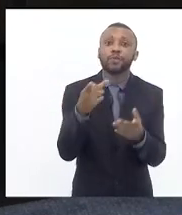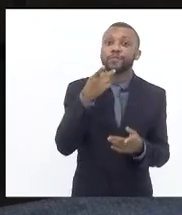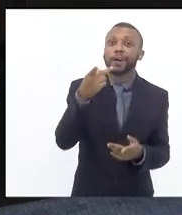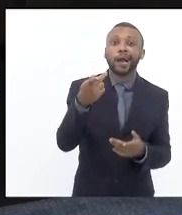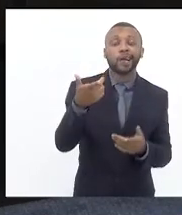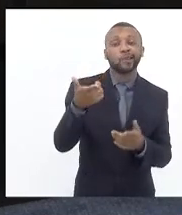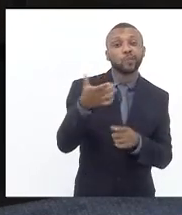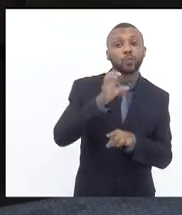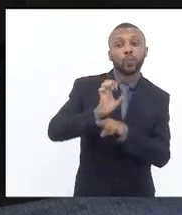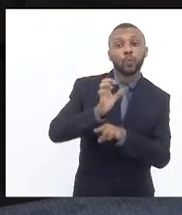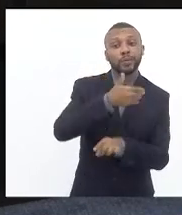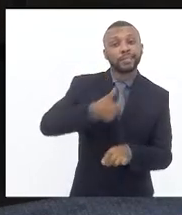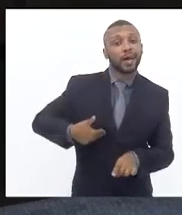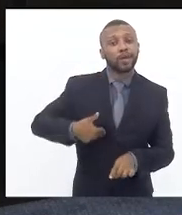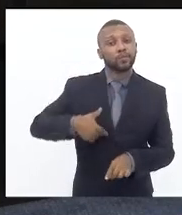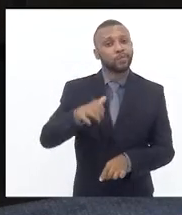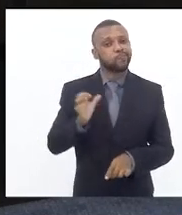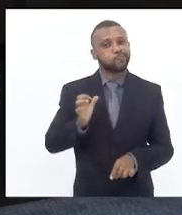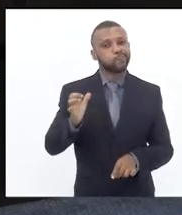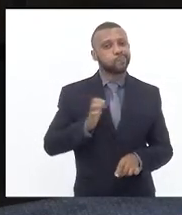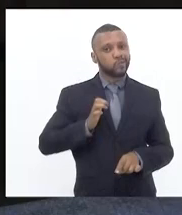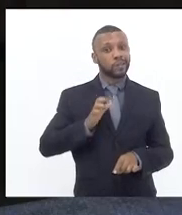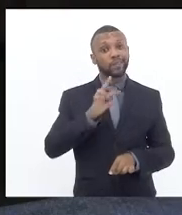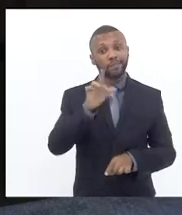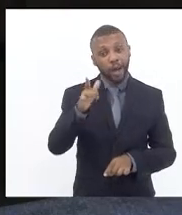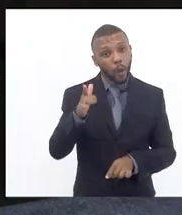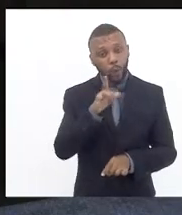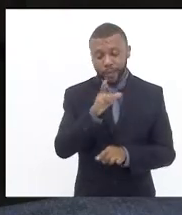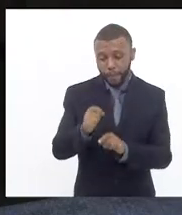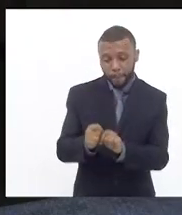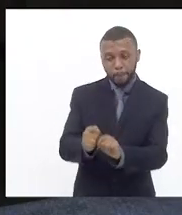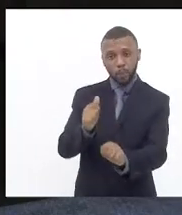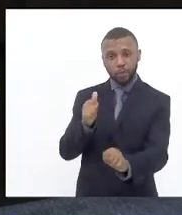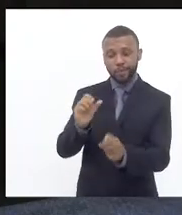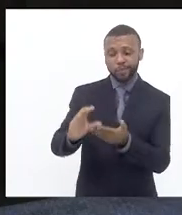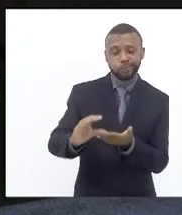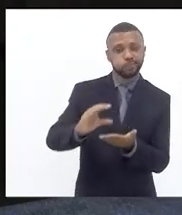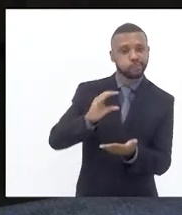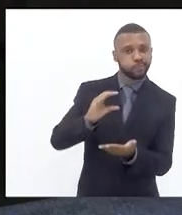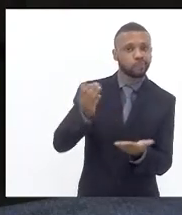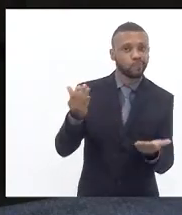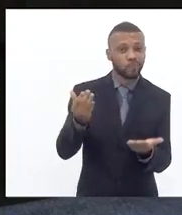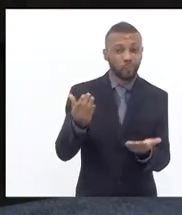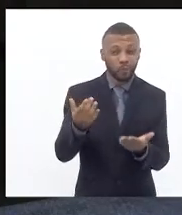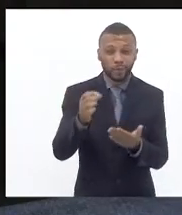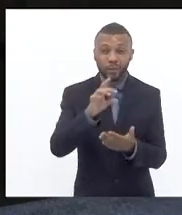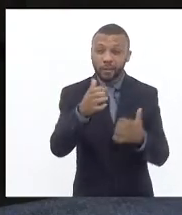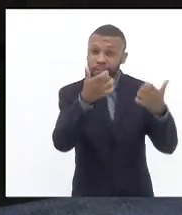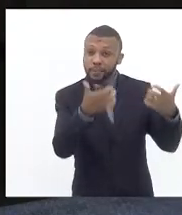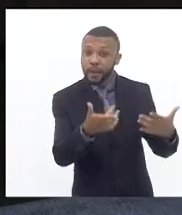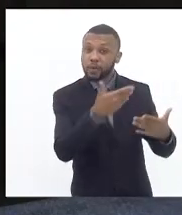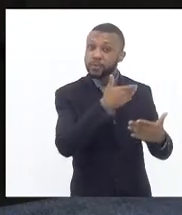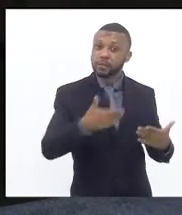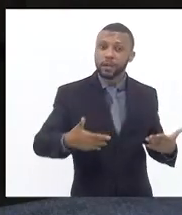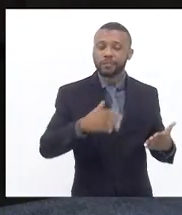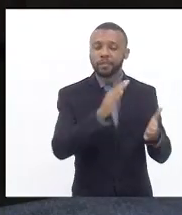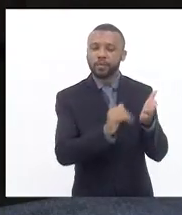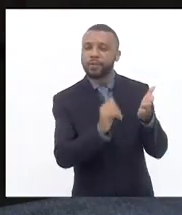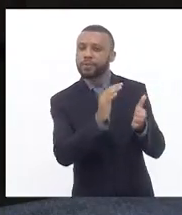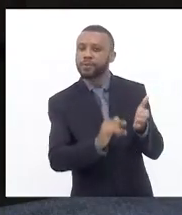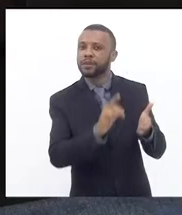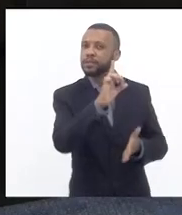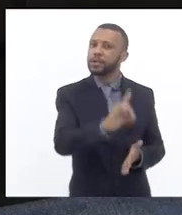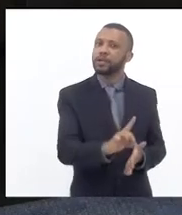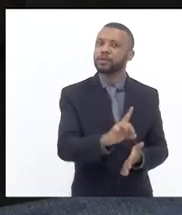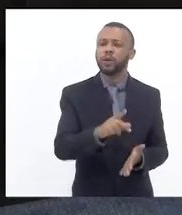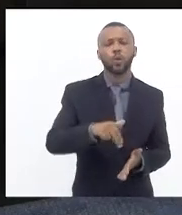no estado rico não se fala no estado vai gerar receita se fala no status que vai tirar direitos eu nunca vi na